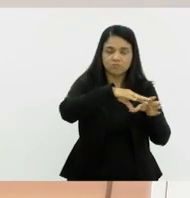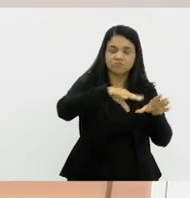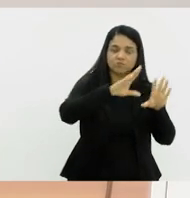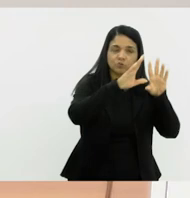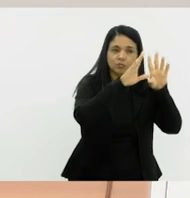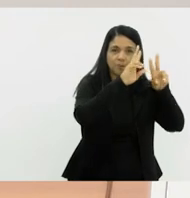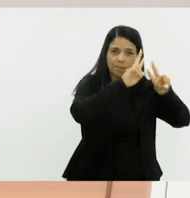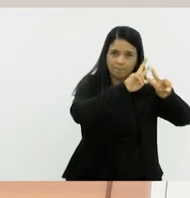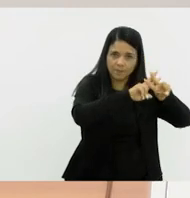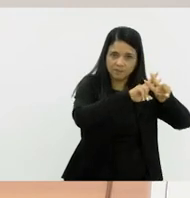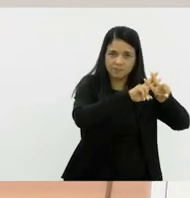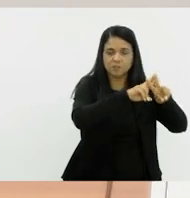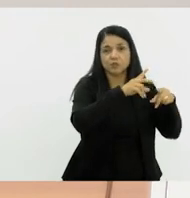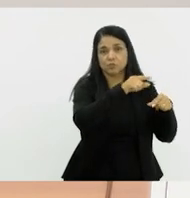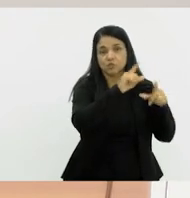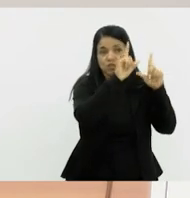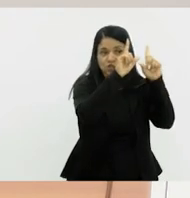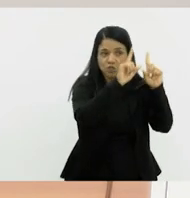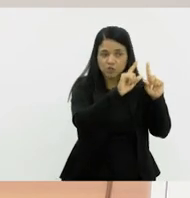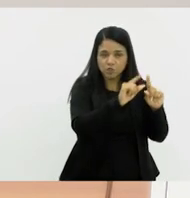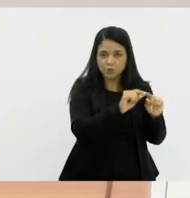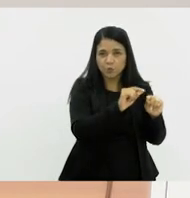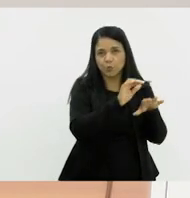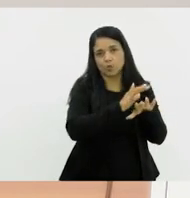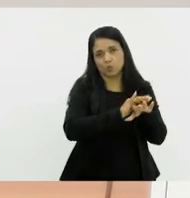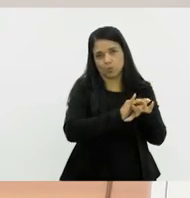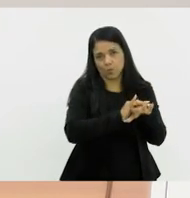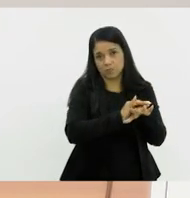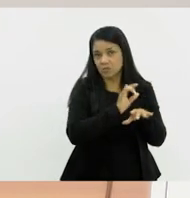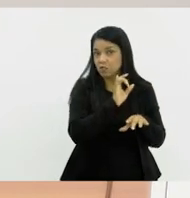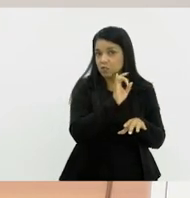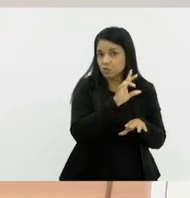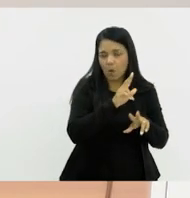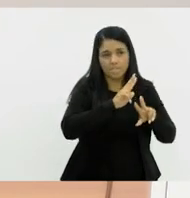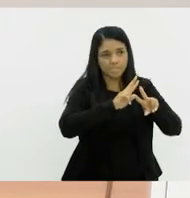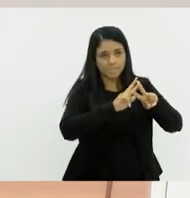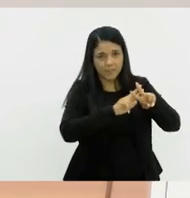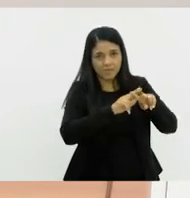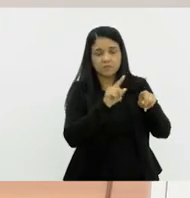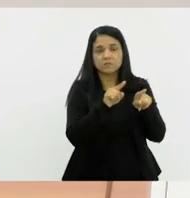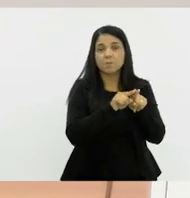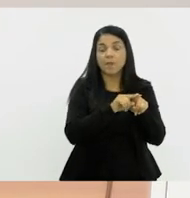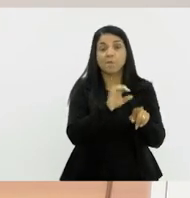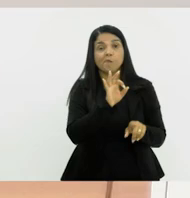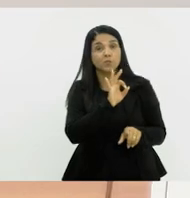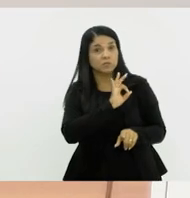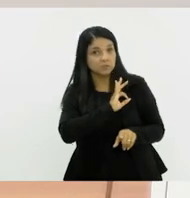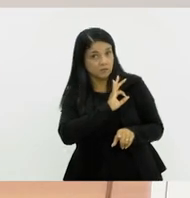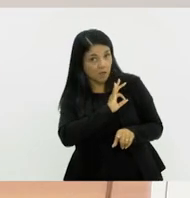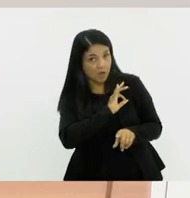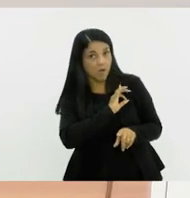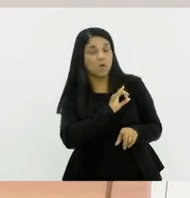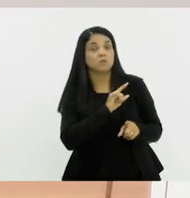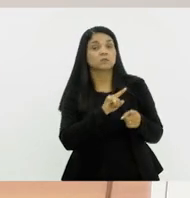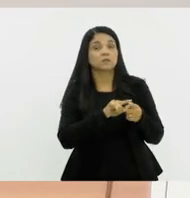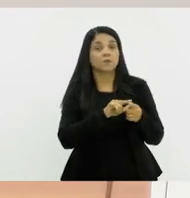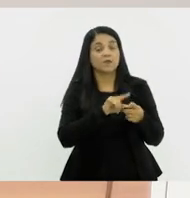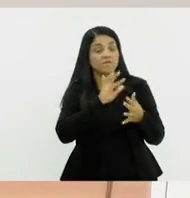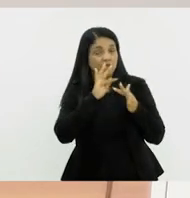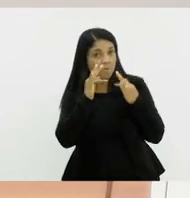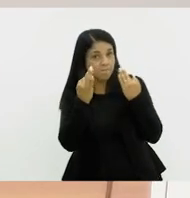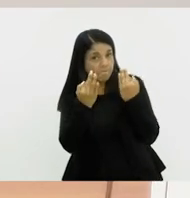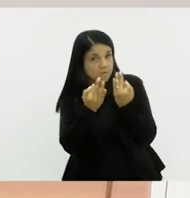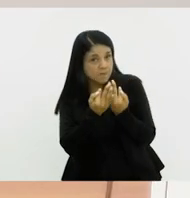diminuir os números lá, e não estamos falando apenas dos presos, estamos falando dos policiais penais, estamos falando dos familiares,